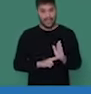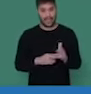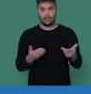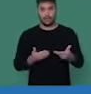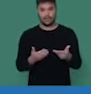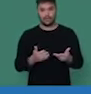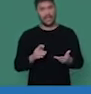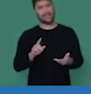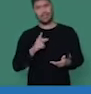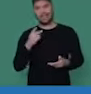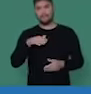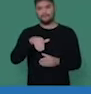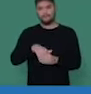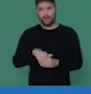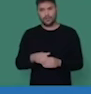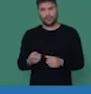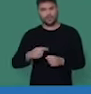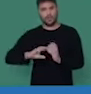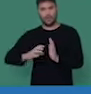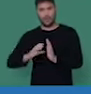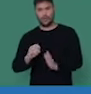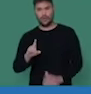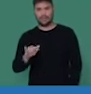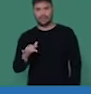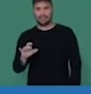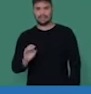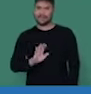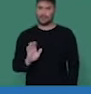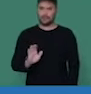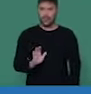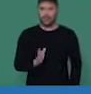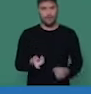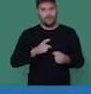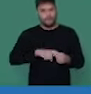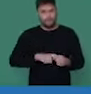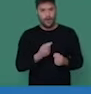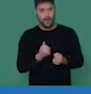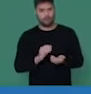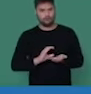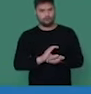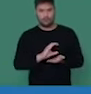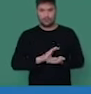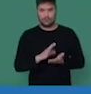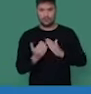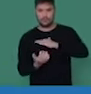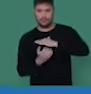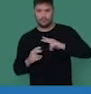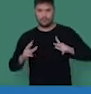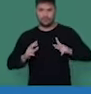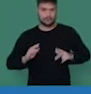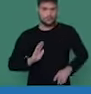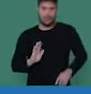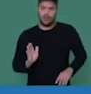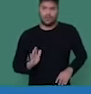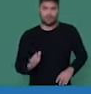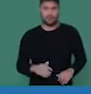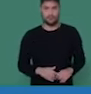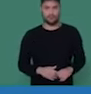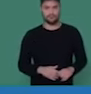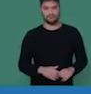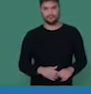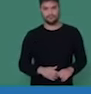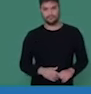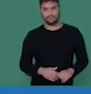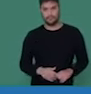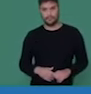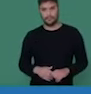está tratando de volta de coligação. Ninguém está tratando de volta de financiamento empresarial. Ninguém está tratando de